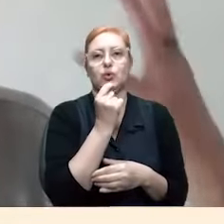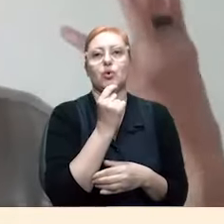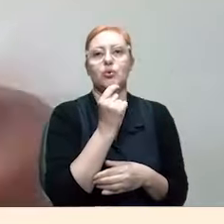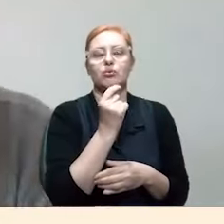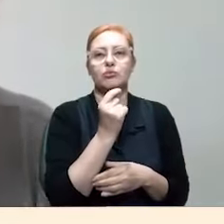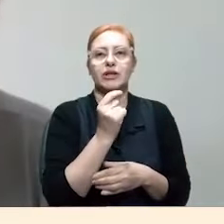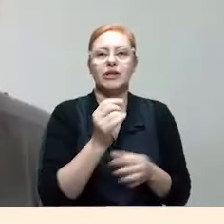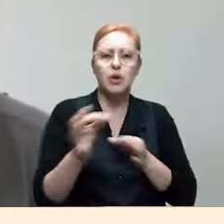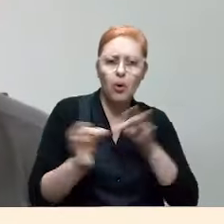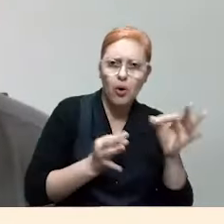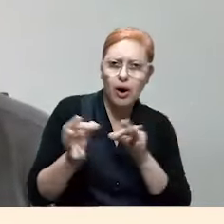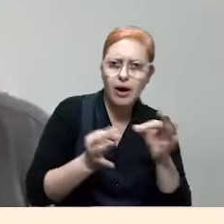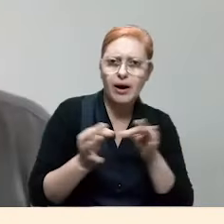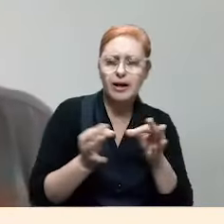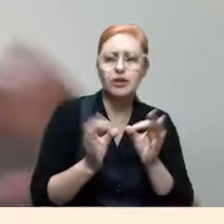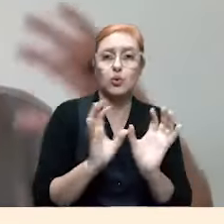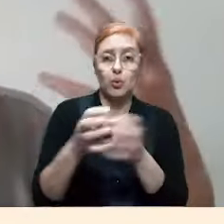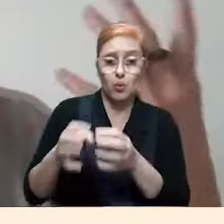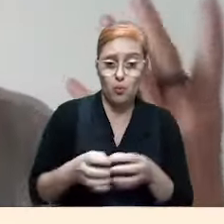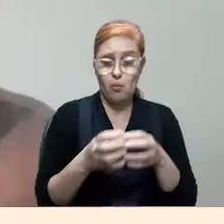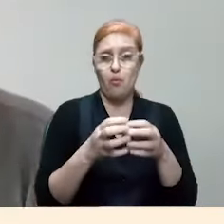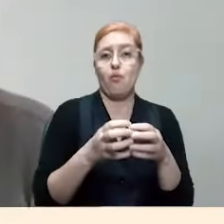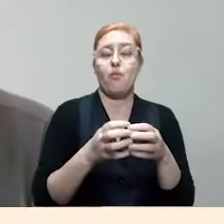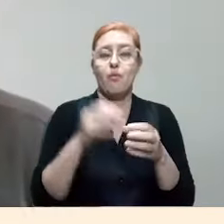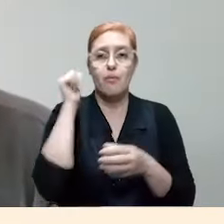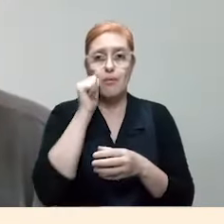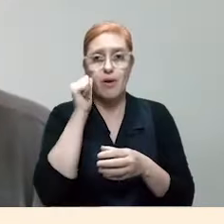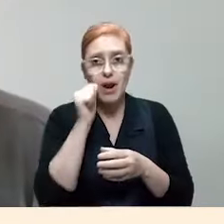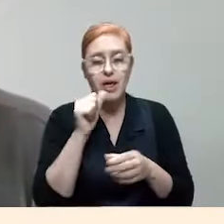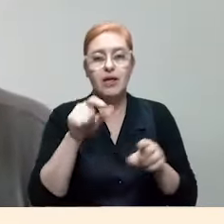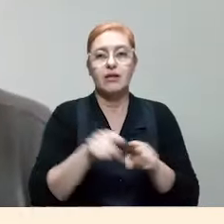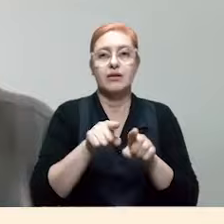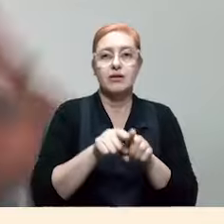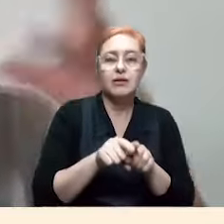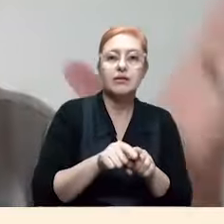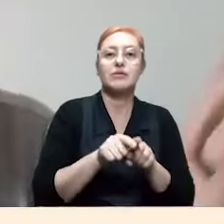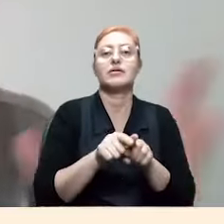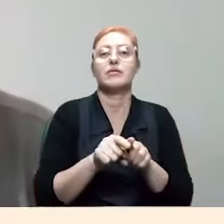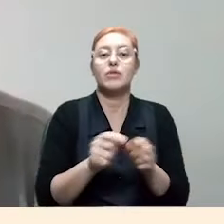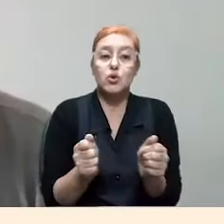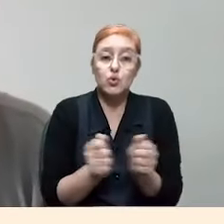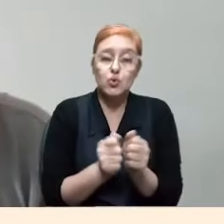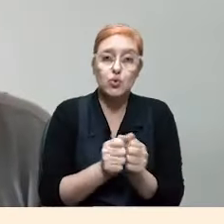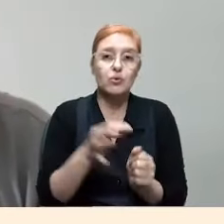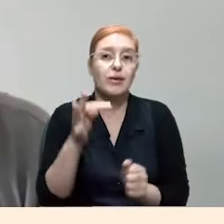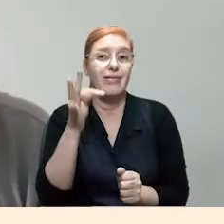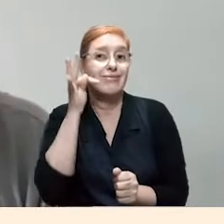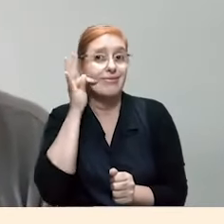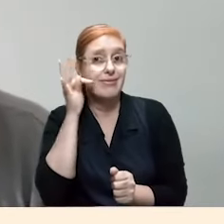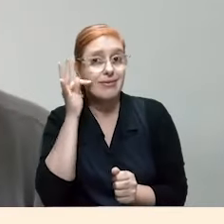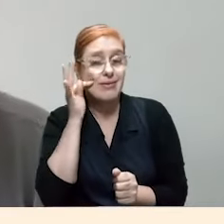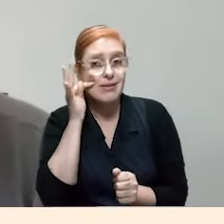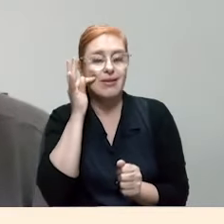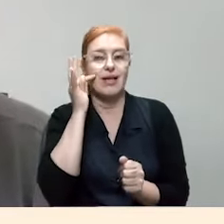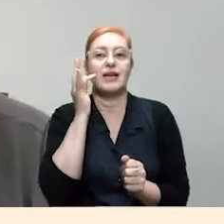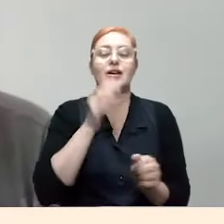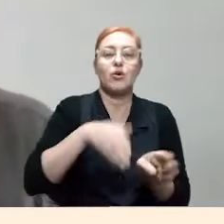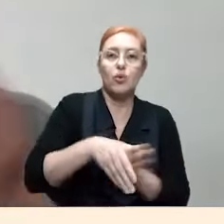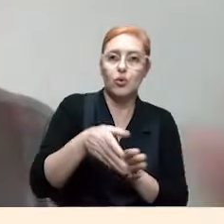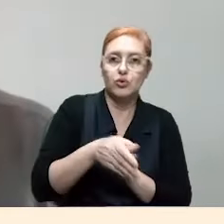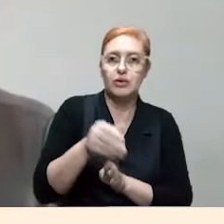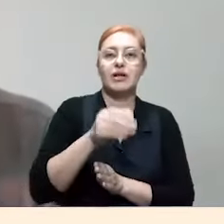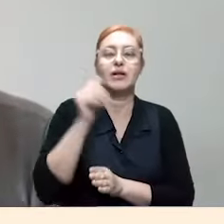incluindo a bancada feminina, um lobby que estava incluindo as técnicas do Conselho Nacional dos Direitos da